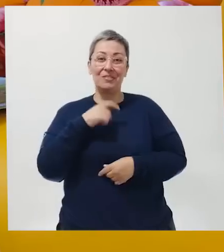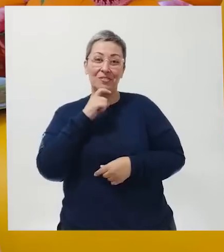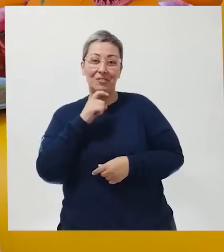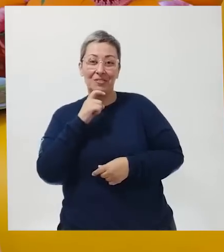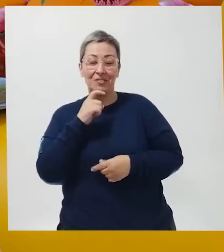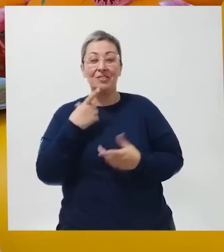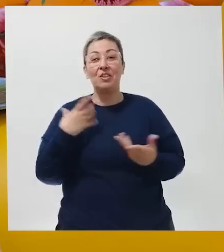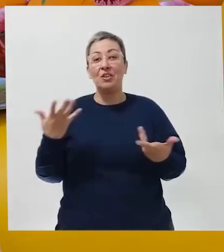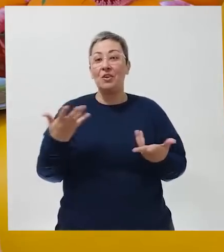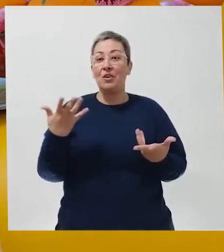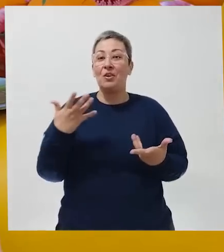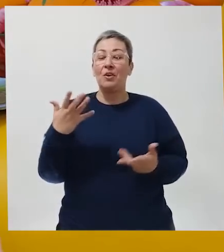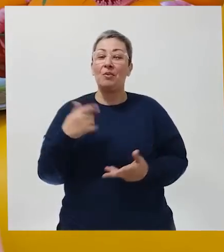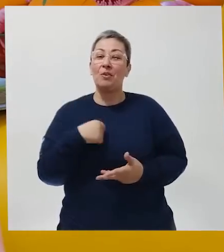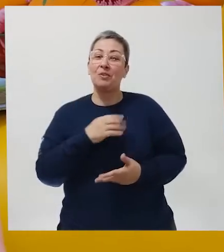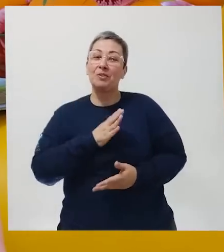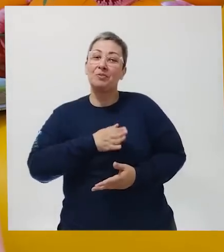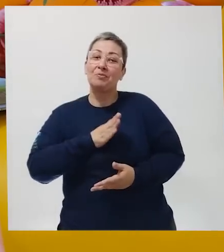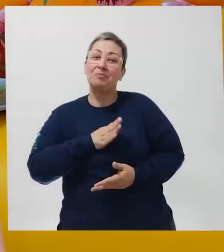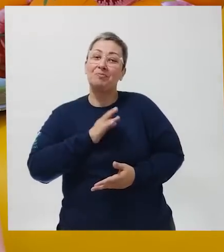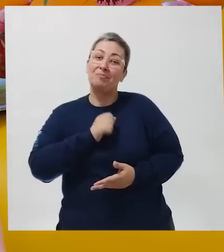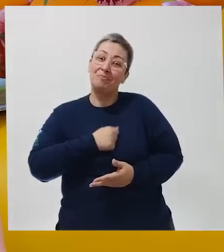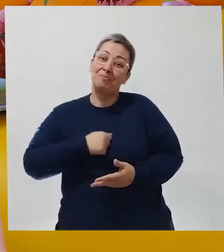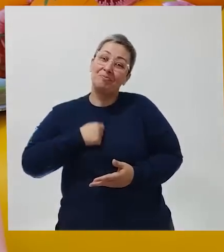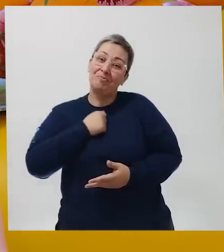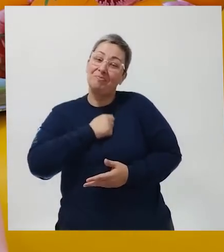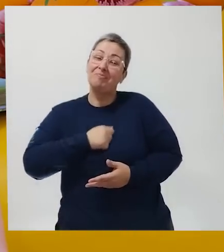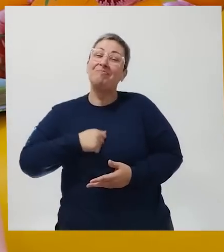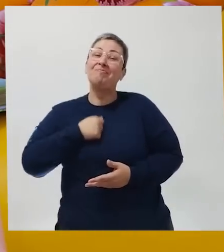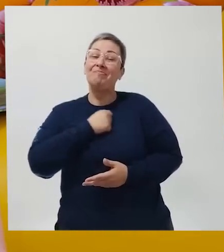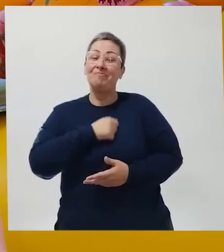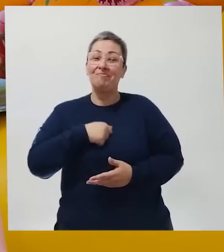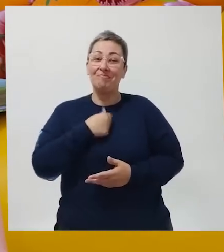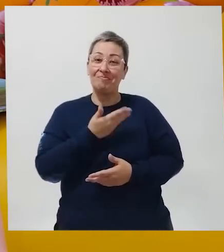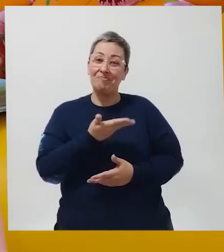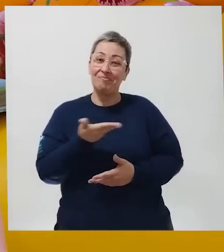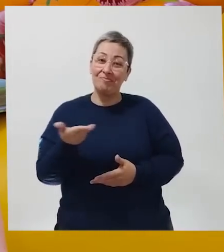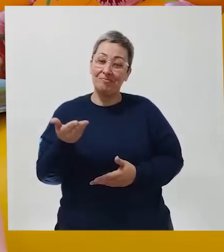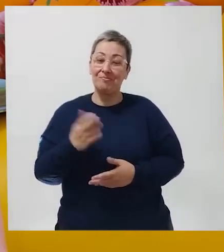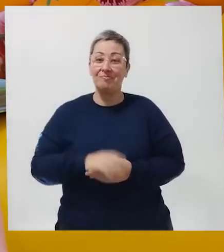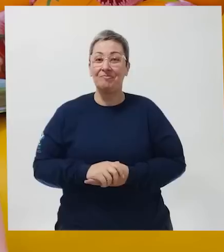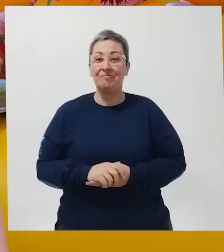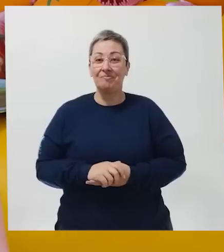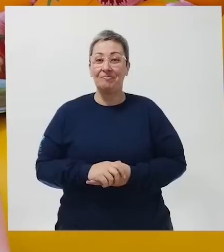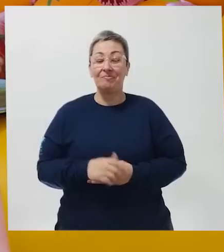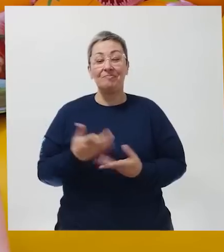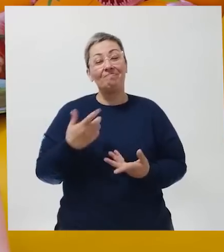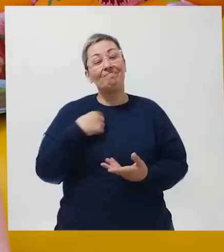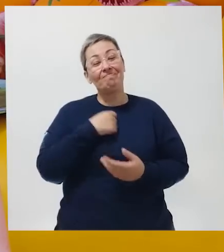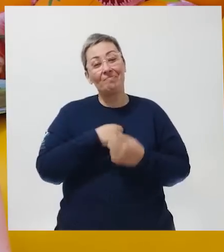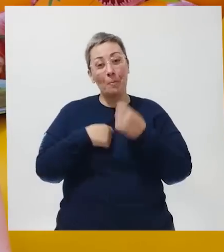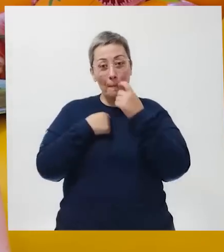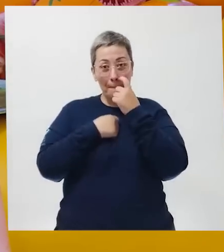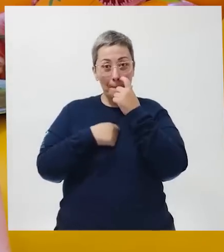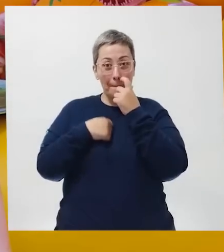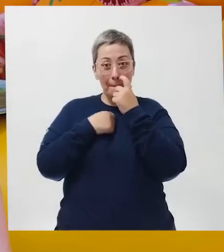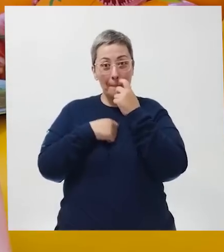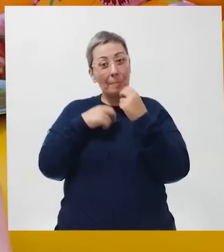fresquinha, combinado? E hoje, o meu coração cheio de saudade está cheio de saudade de